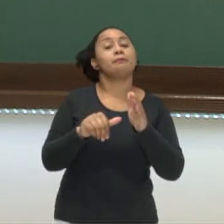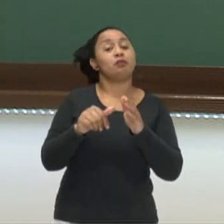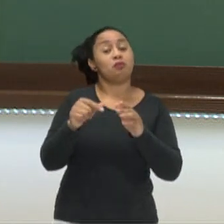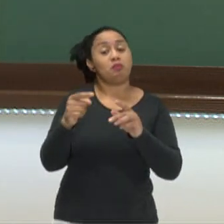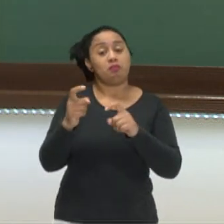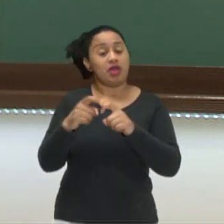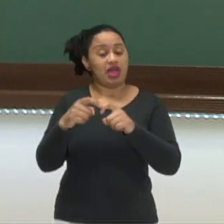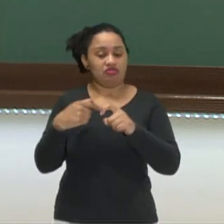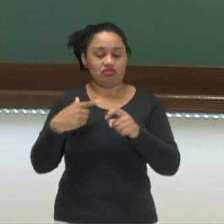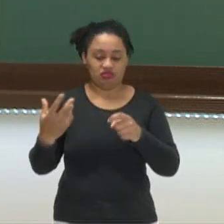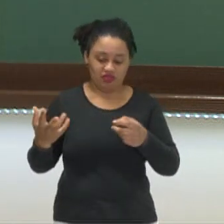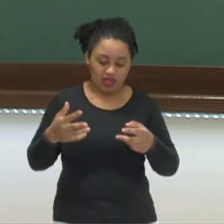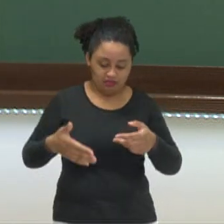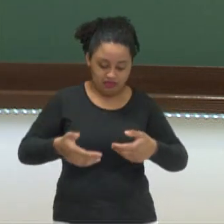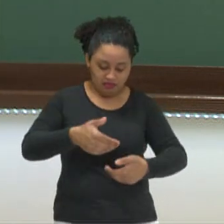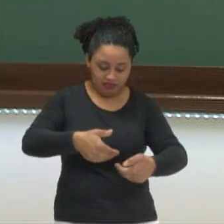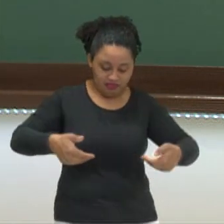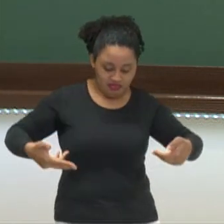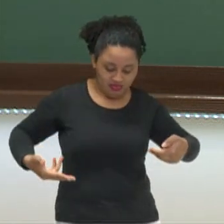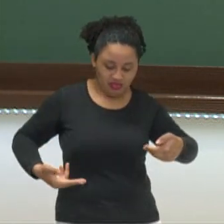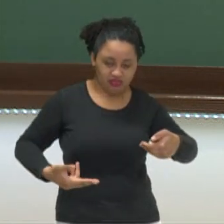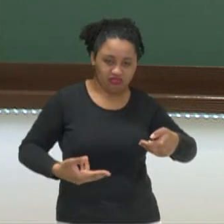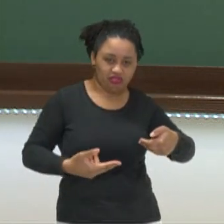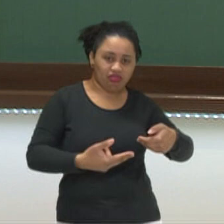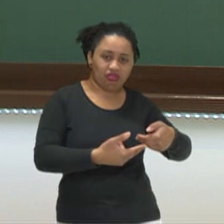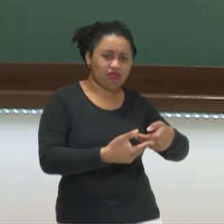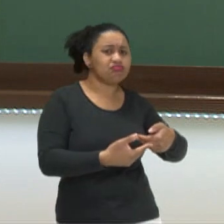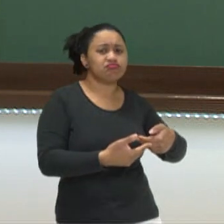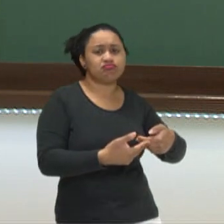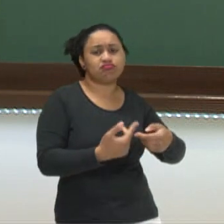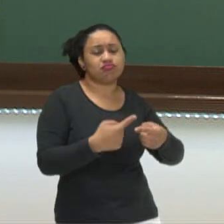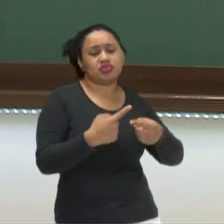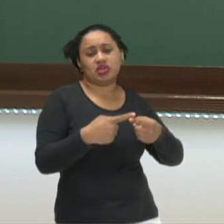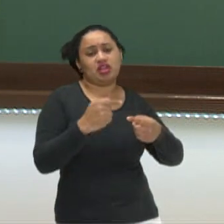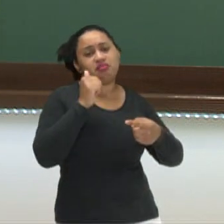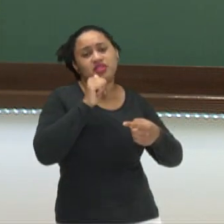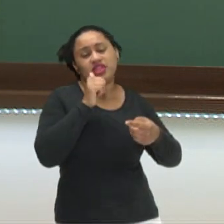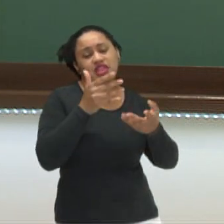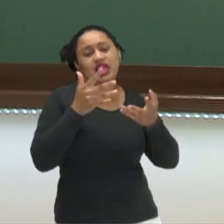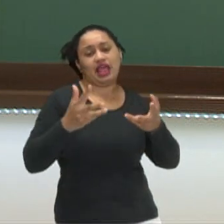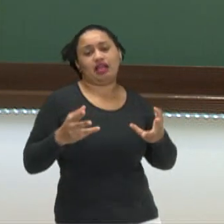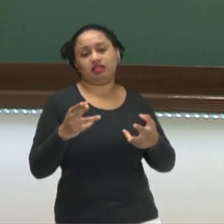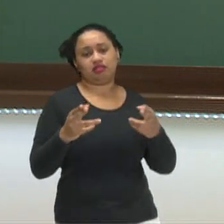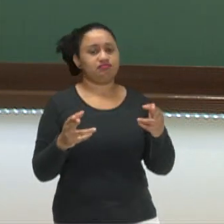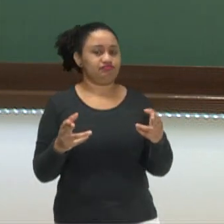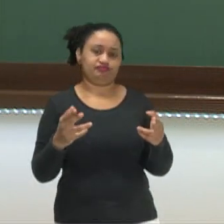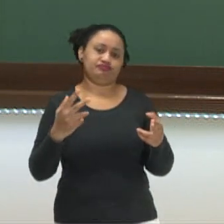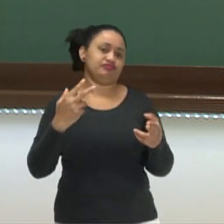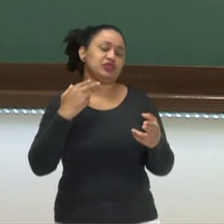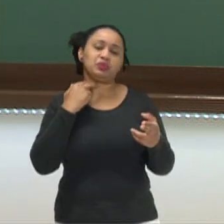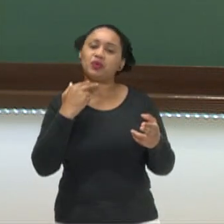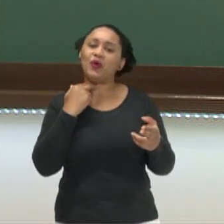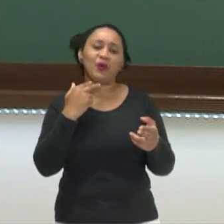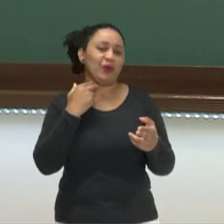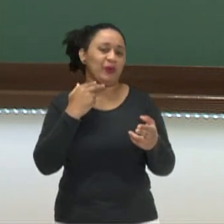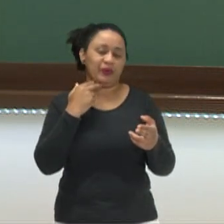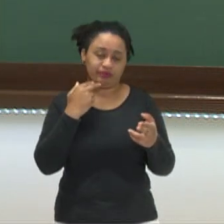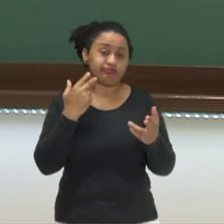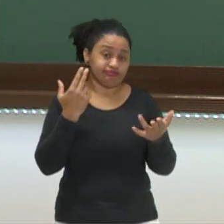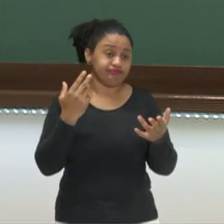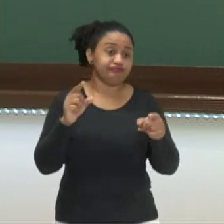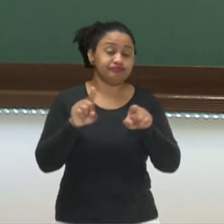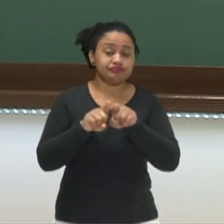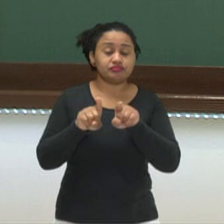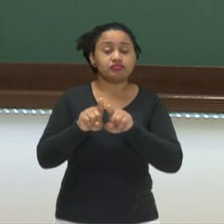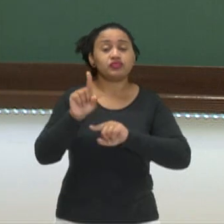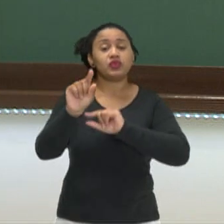não vai abrir todas as camadas, fazer uma super cirurgia, porque a menina quer fazer laqueadura, Isso não existe. E